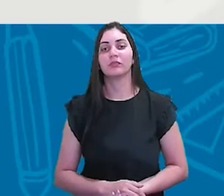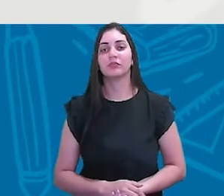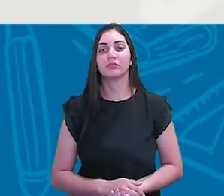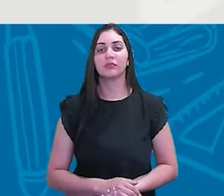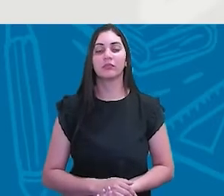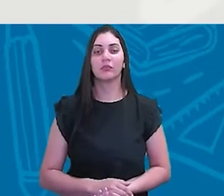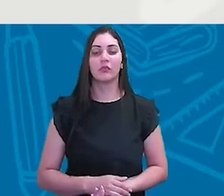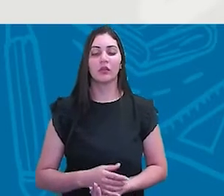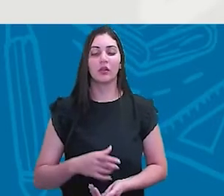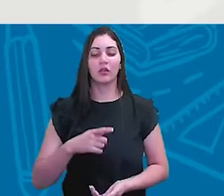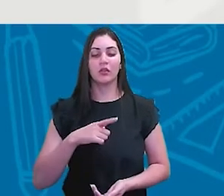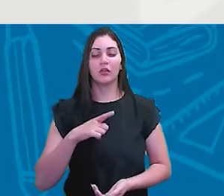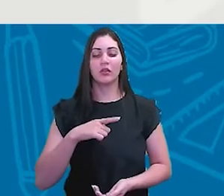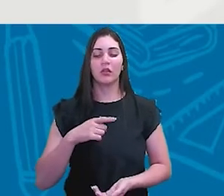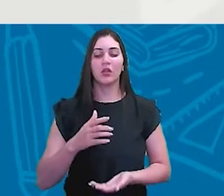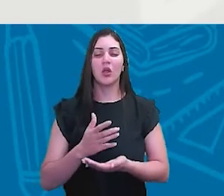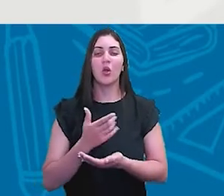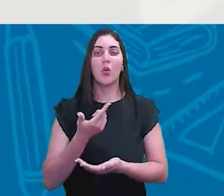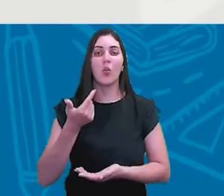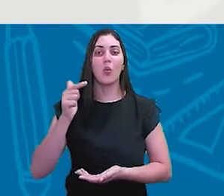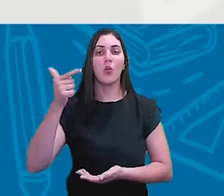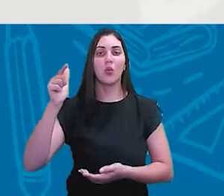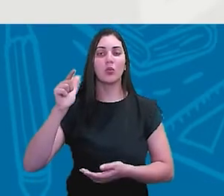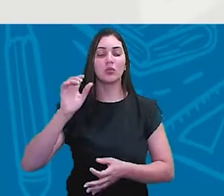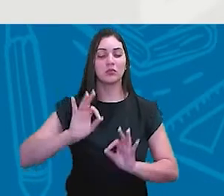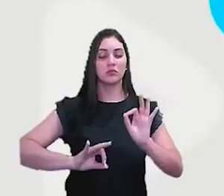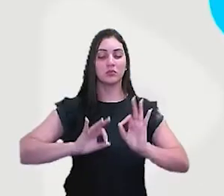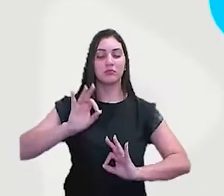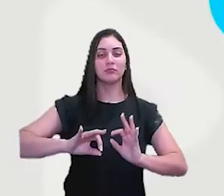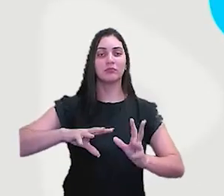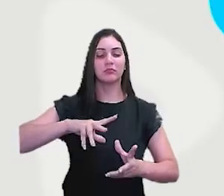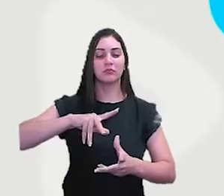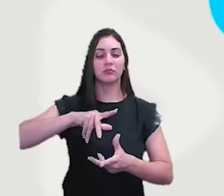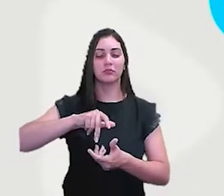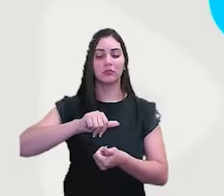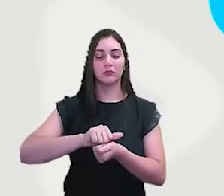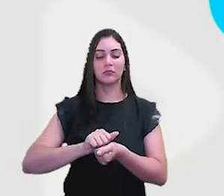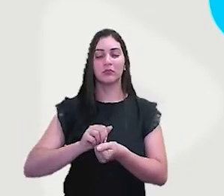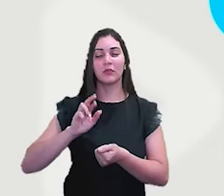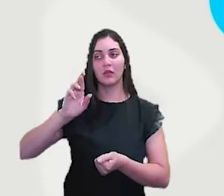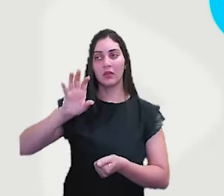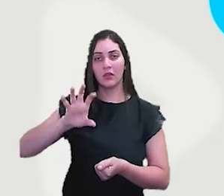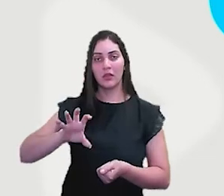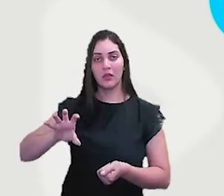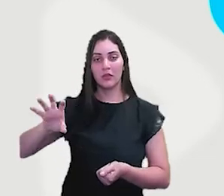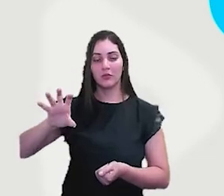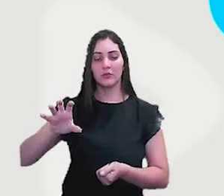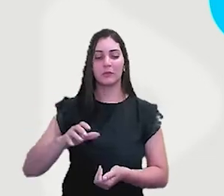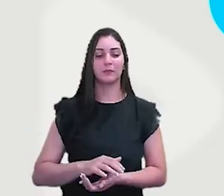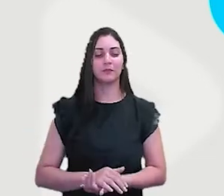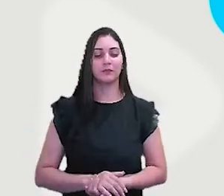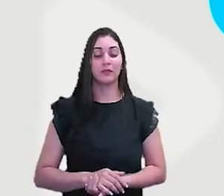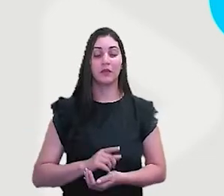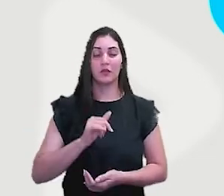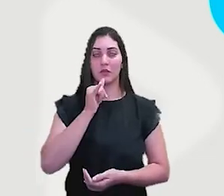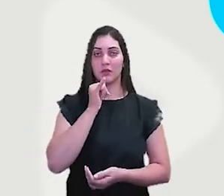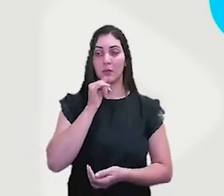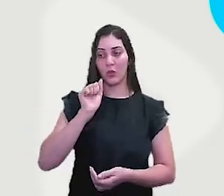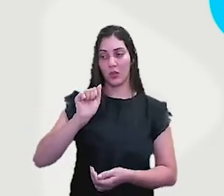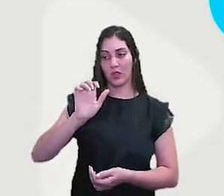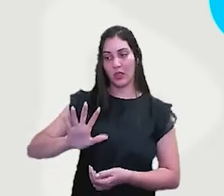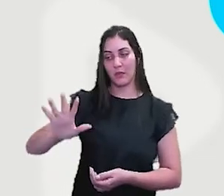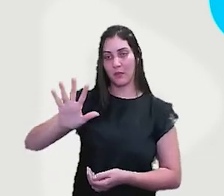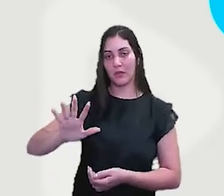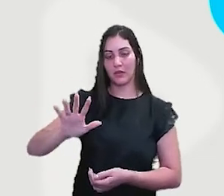Aqui nós temos outras organizações internacionais regionais, que na América, além dos blocos econômicos, como o